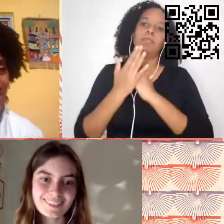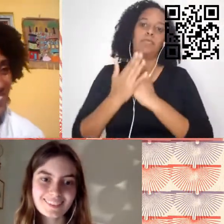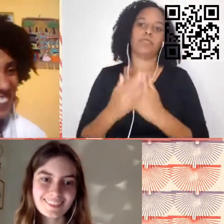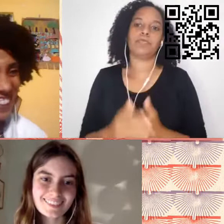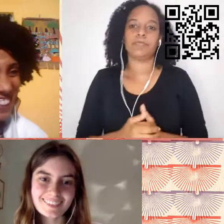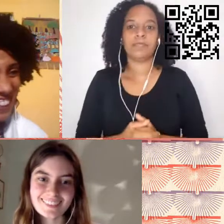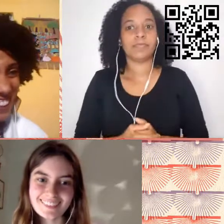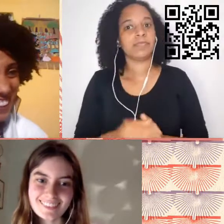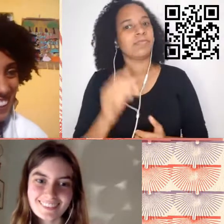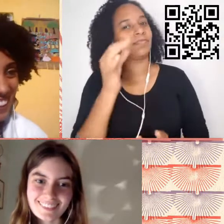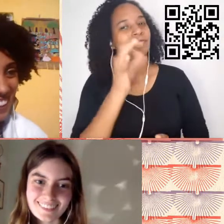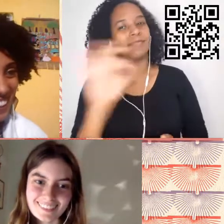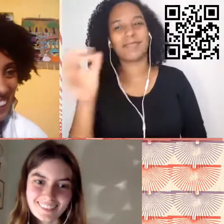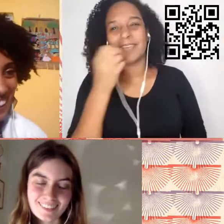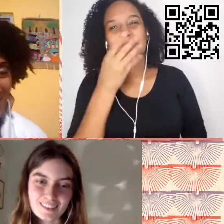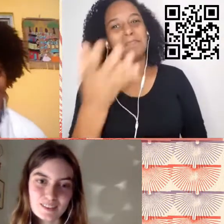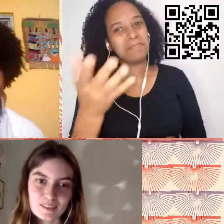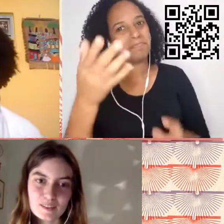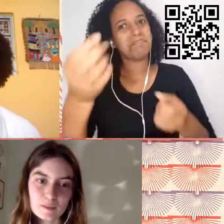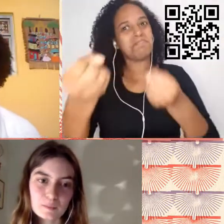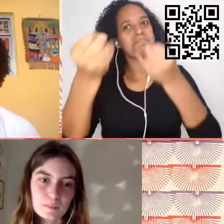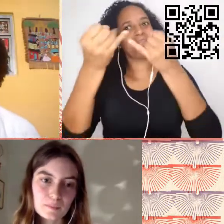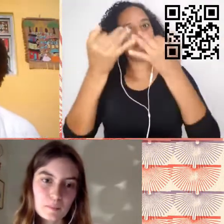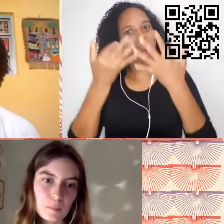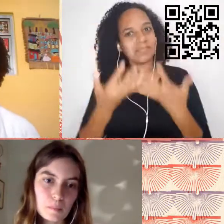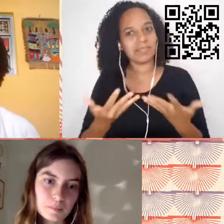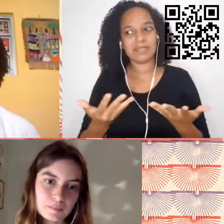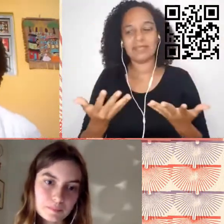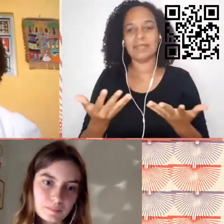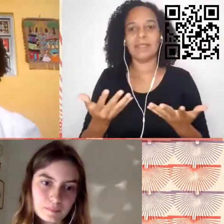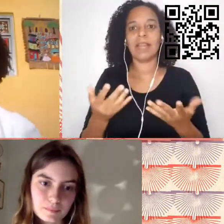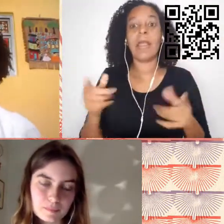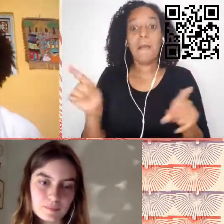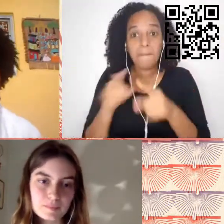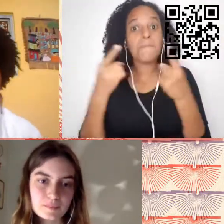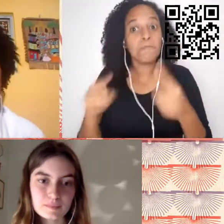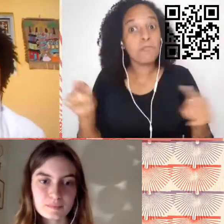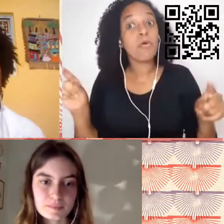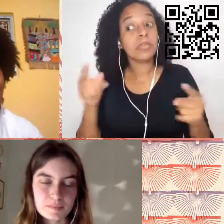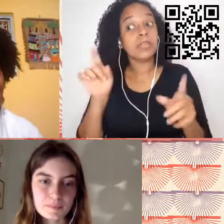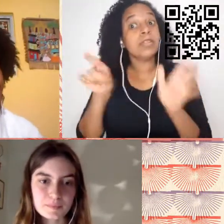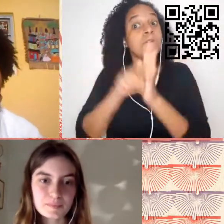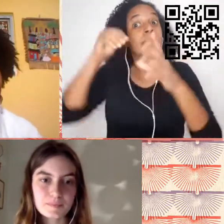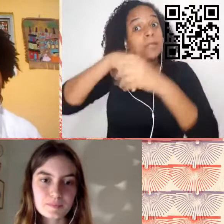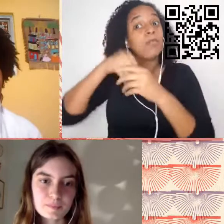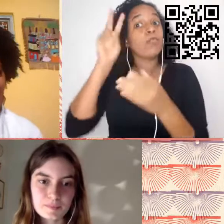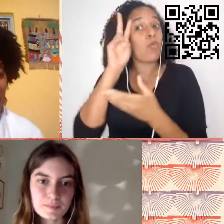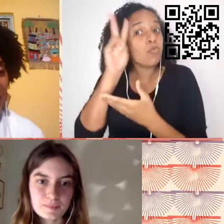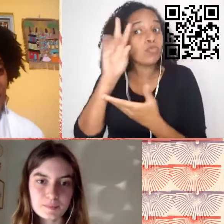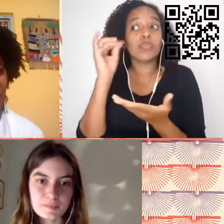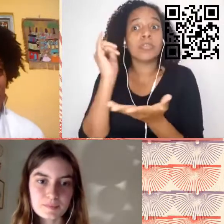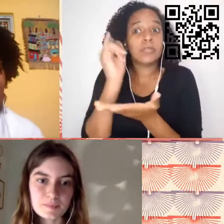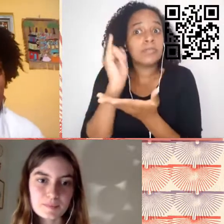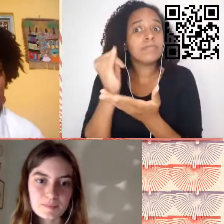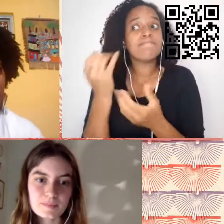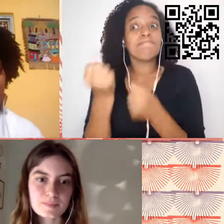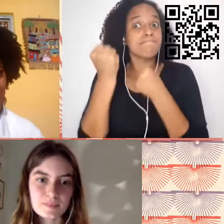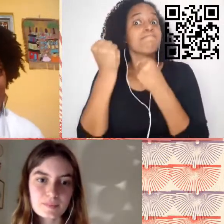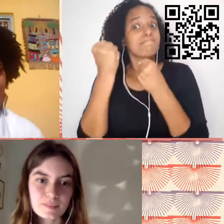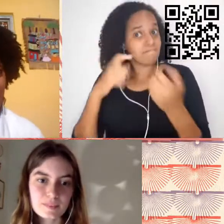é ótimo, Ju, é muito legal isso que você comentou, de como a música também conta histórias, ela também traz narrativas muito fortes,